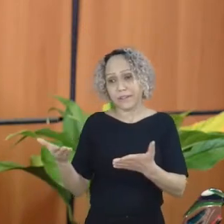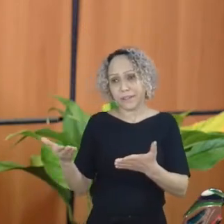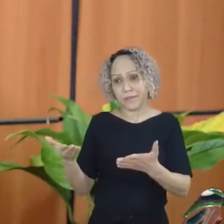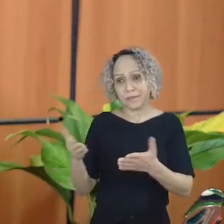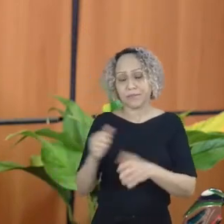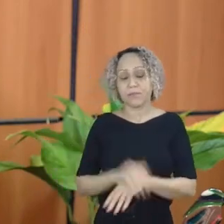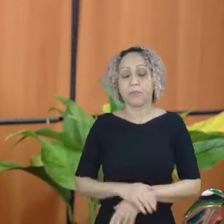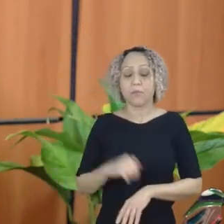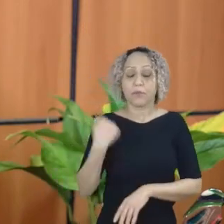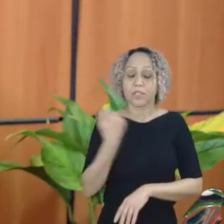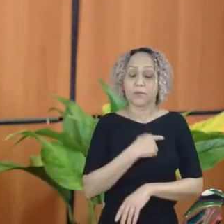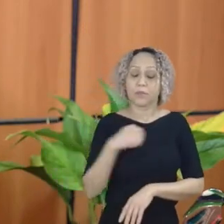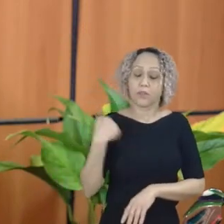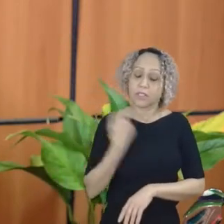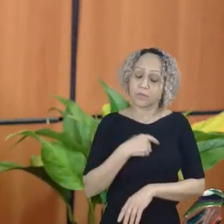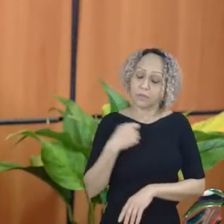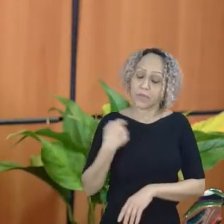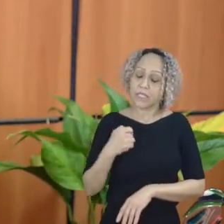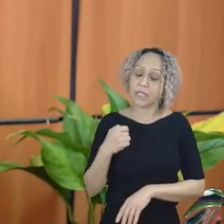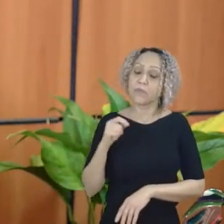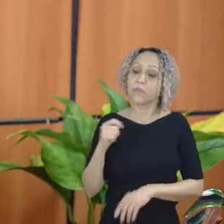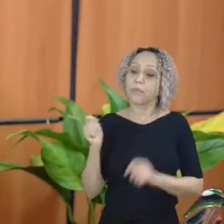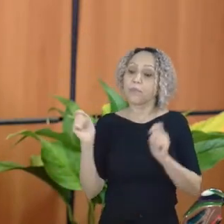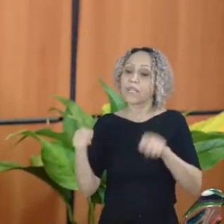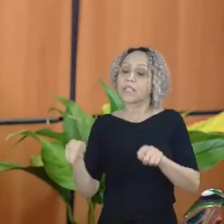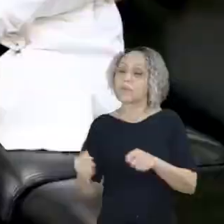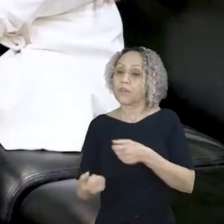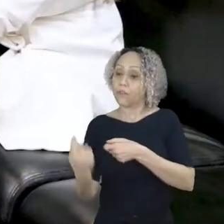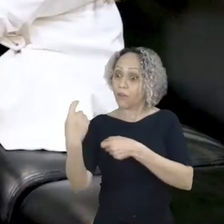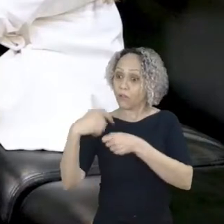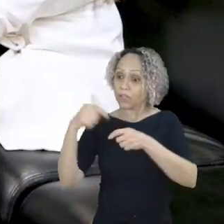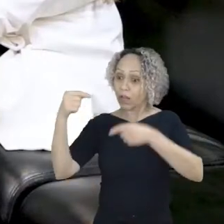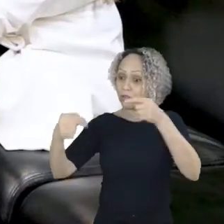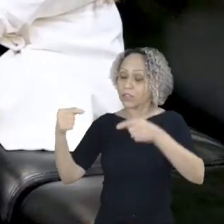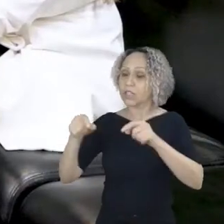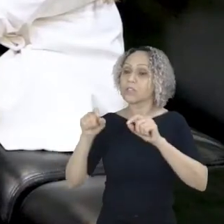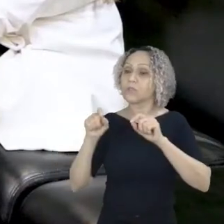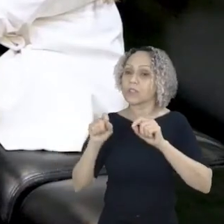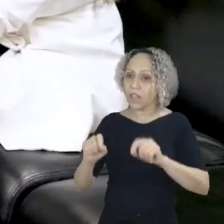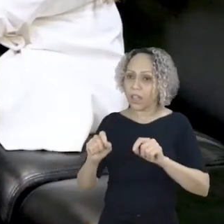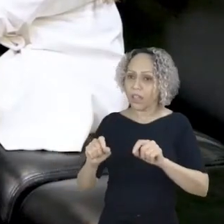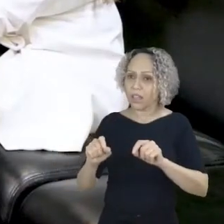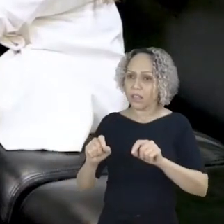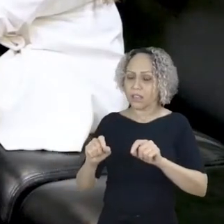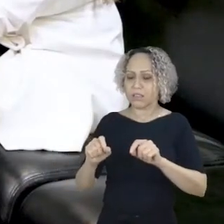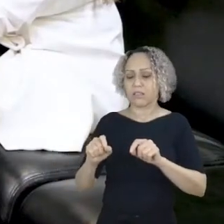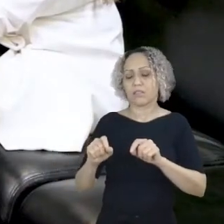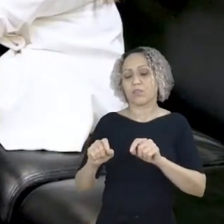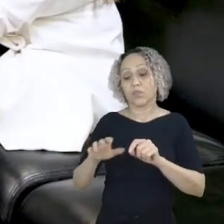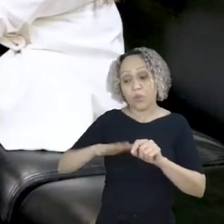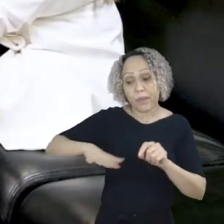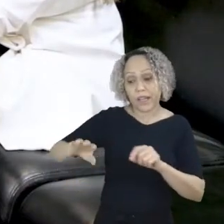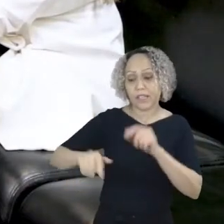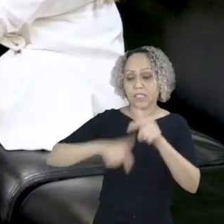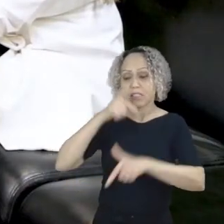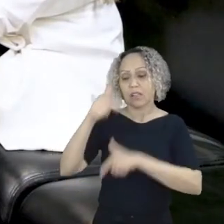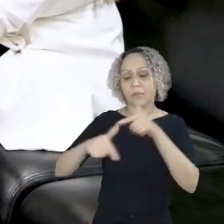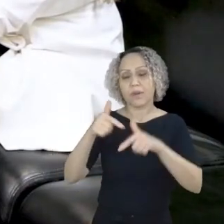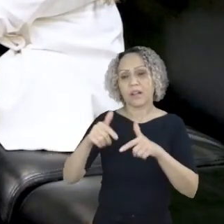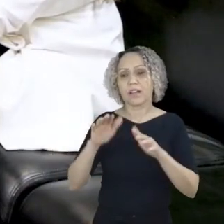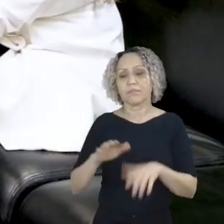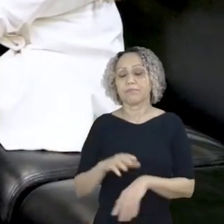jornada de trabalho no Brasil. Sim. Então, os sindicatos, as centrais precisam pautar esse assunto. Eu sei que tem